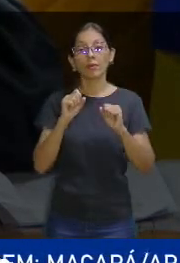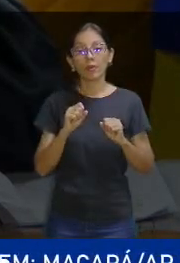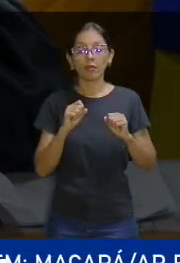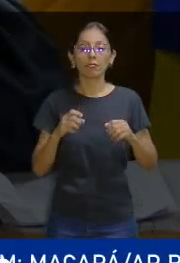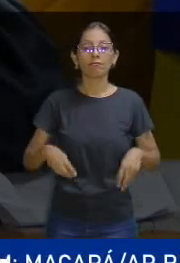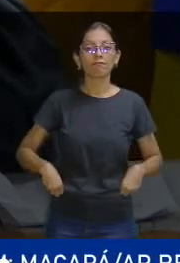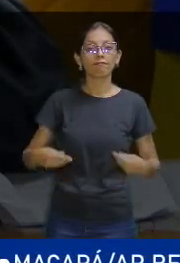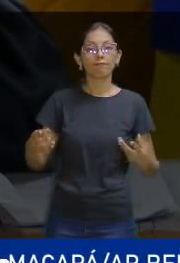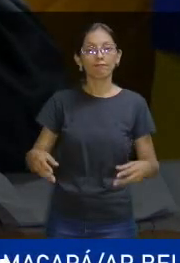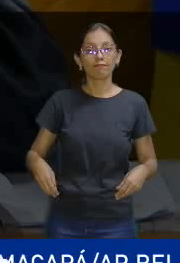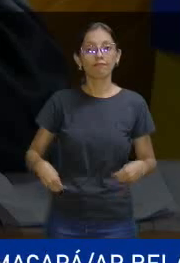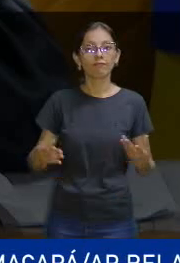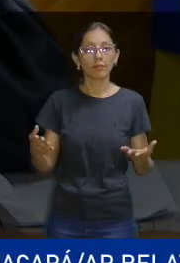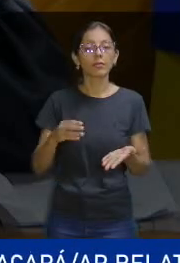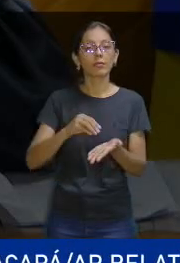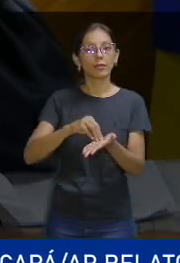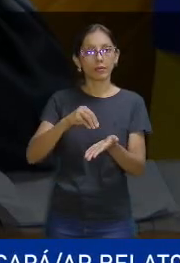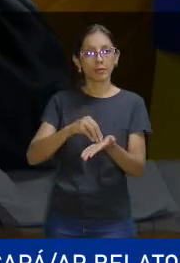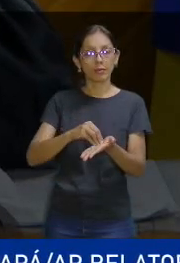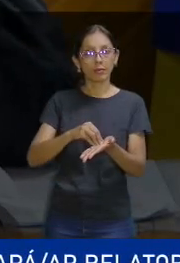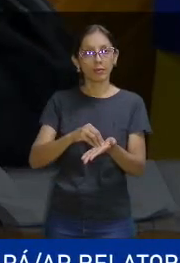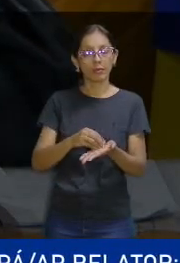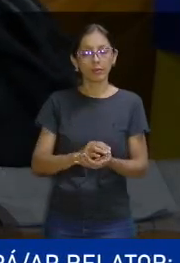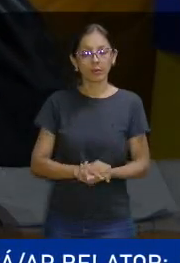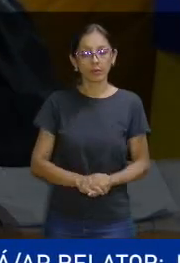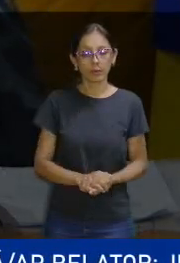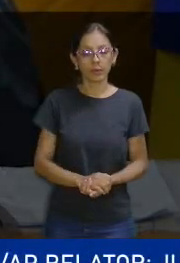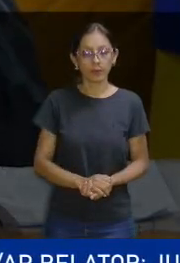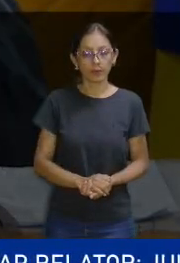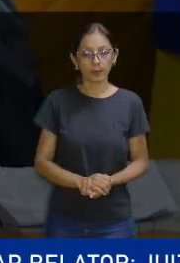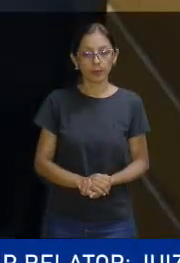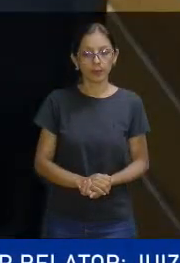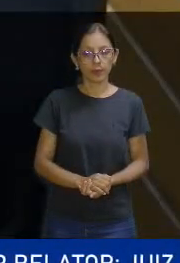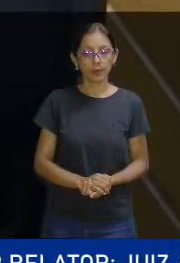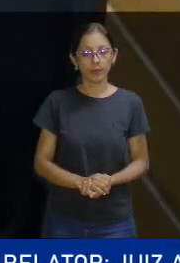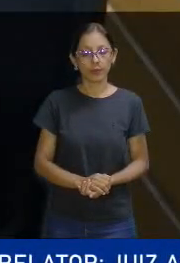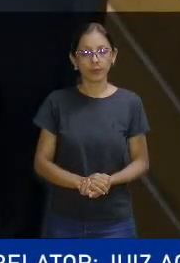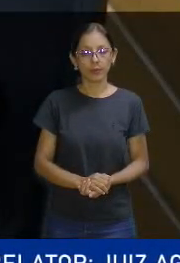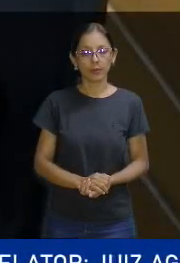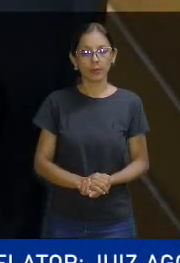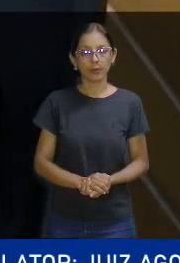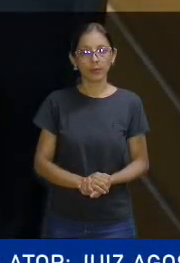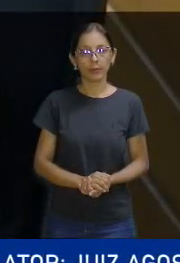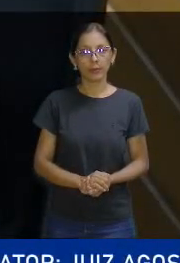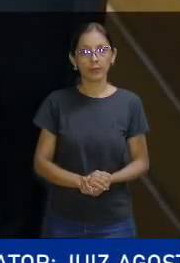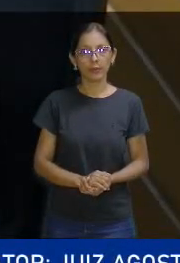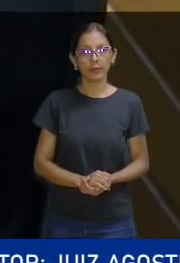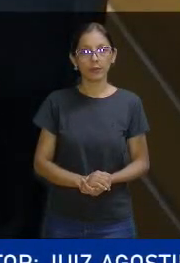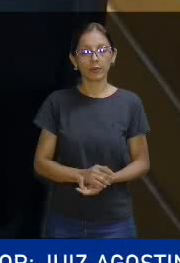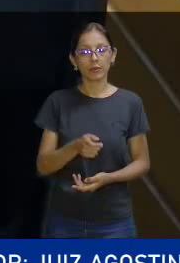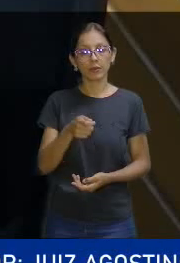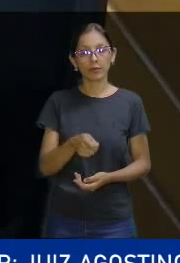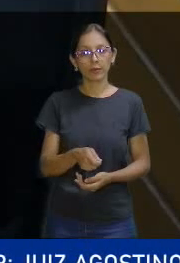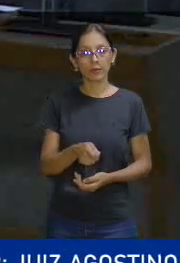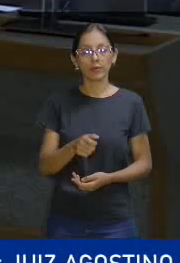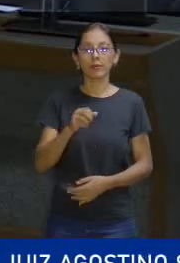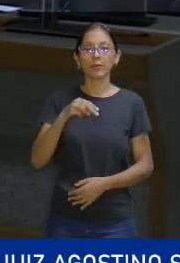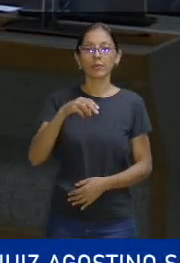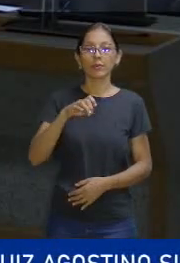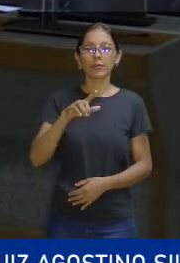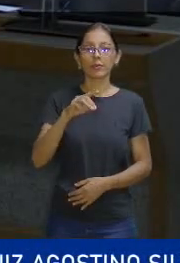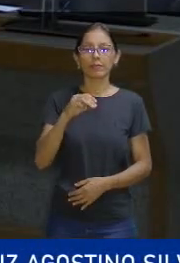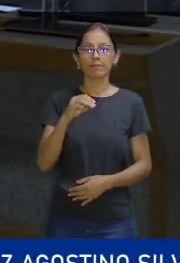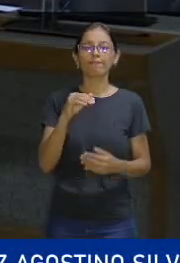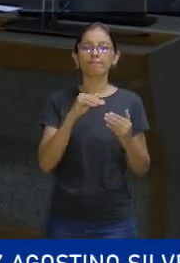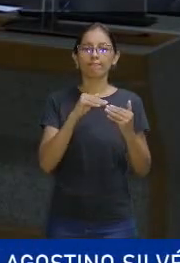despesas com pessoal. Eu voto, senhor presidente. Como vota o juiz Anselmo Gonçalves? Acompanhe o